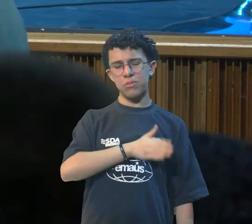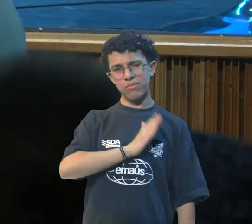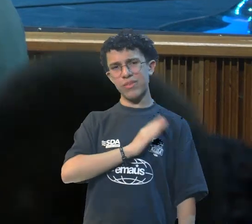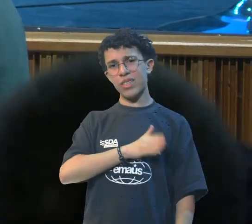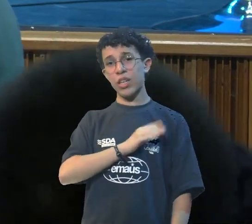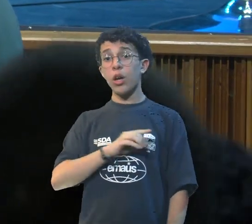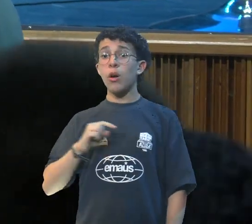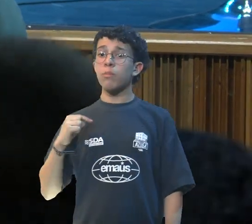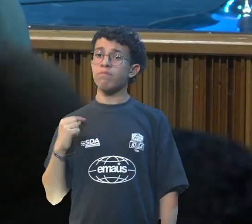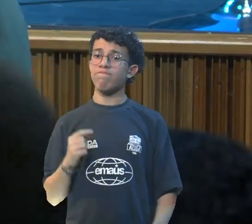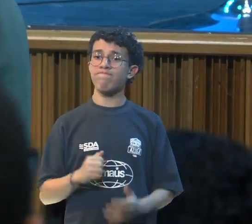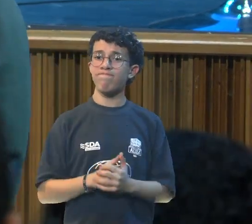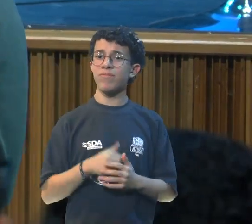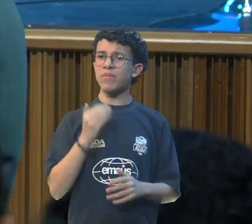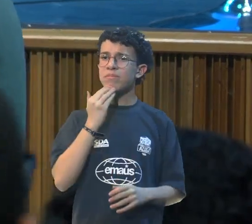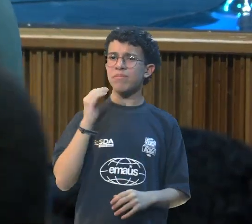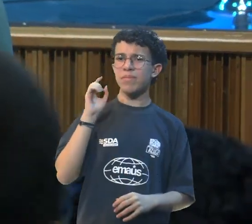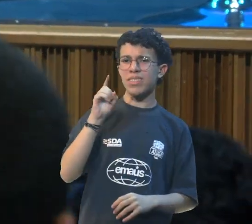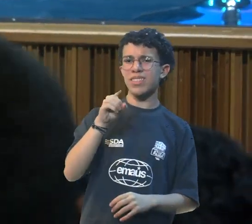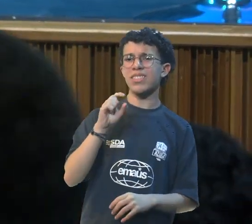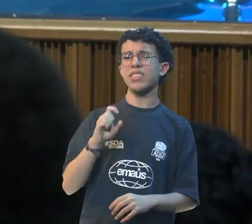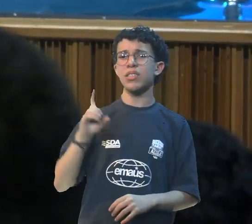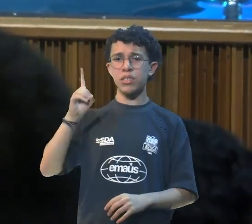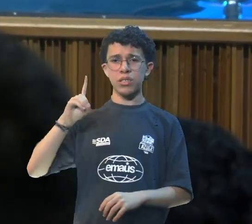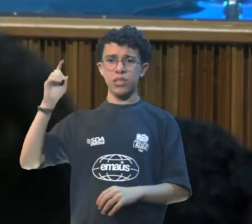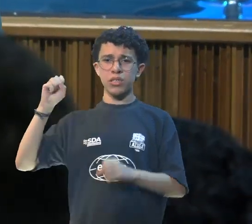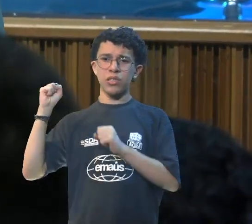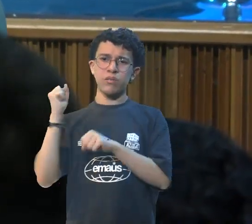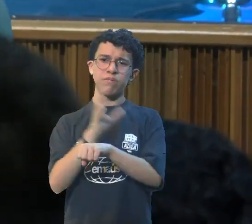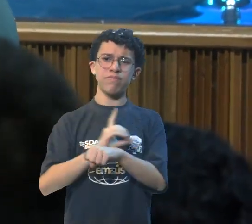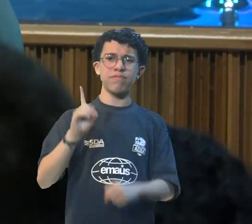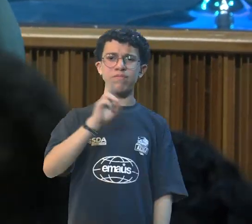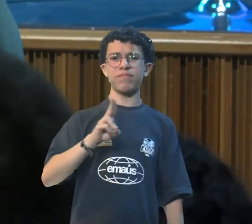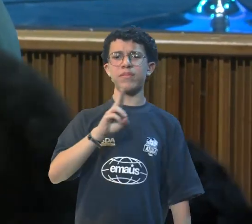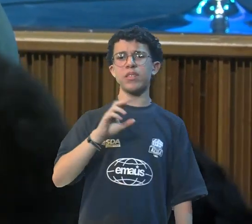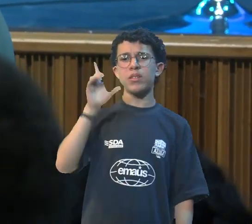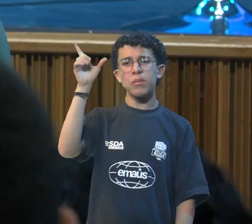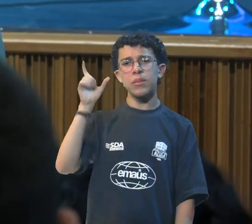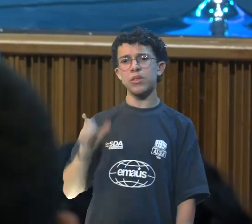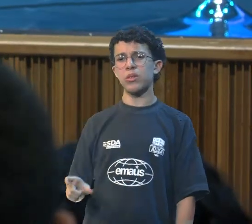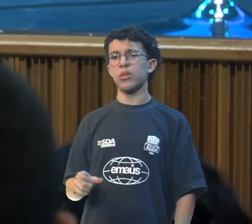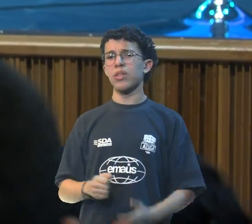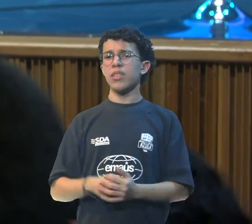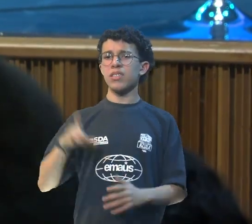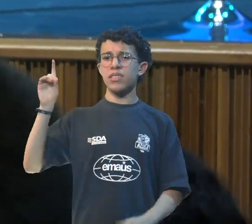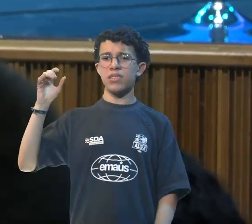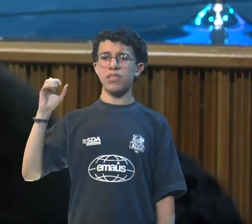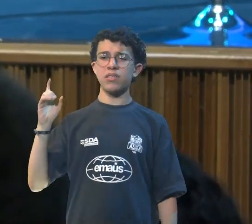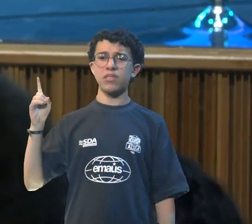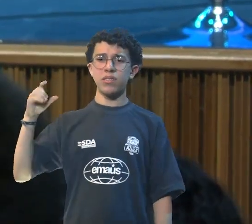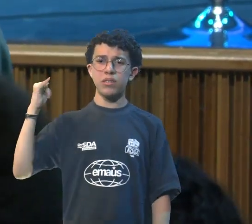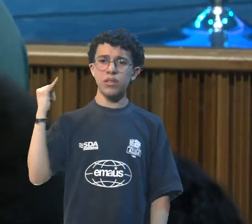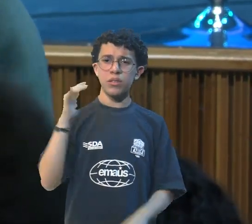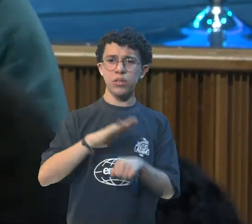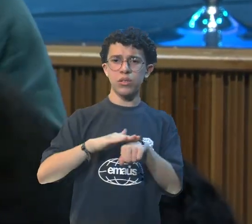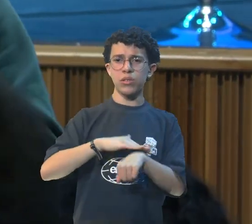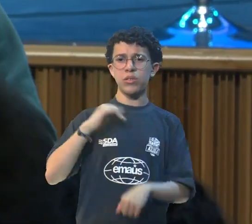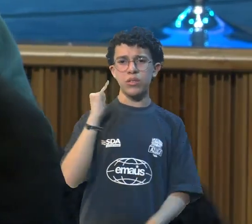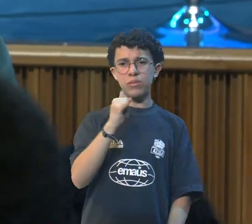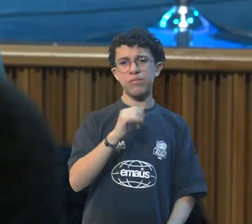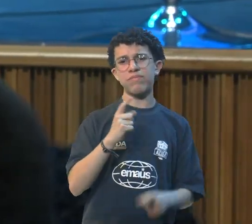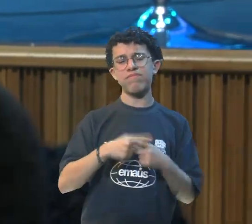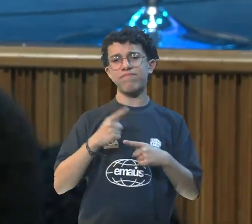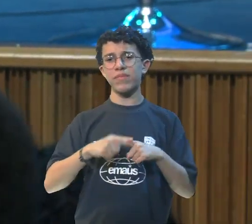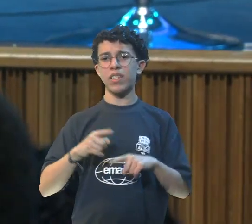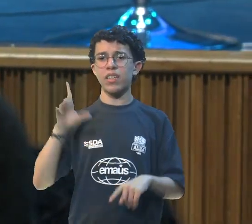a mais. Deus usa pessoas. Se Deus falou com você, é porque Ele usou o povo que estava liderando o culto